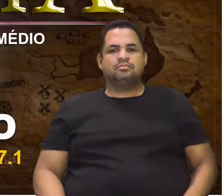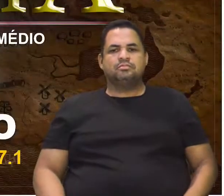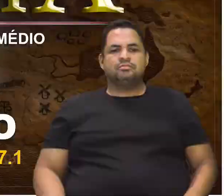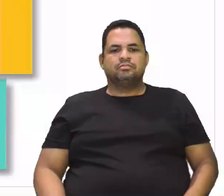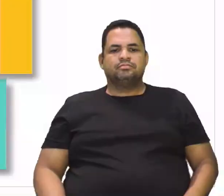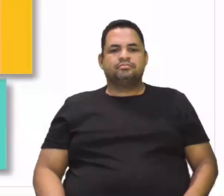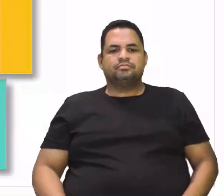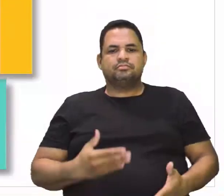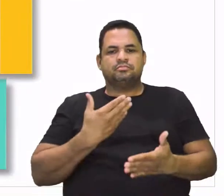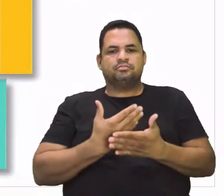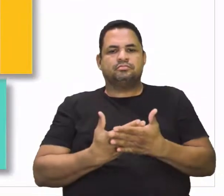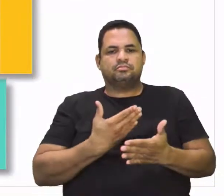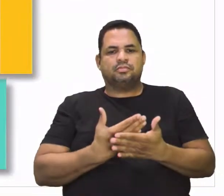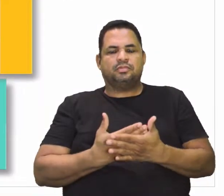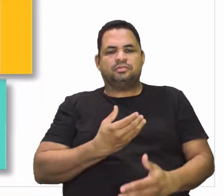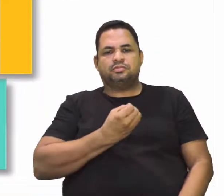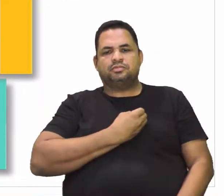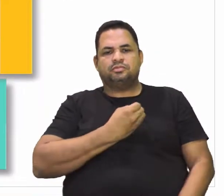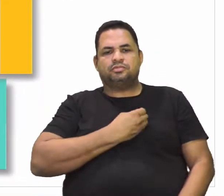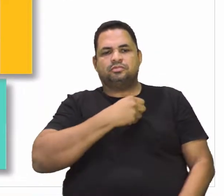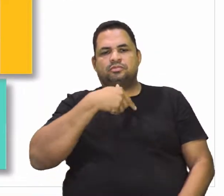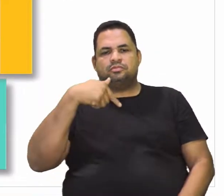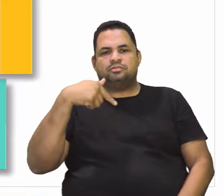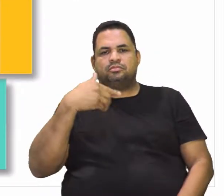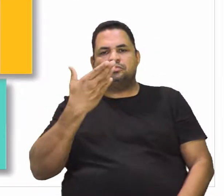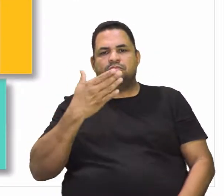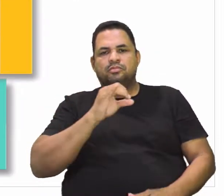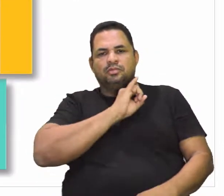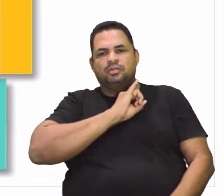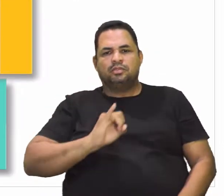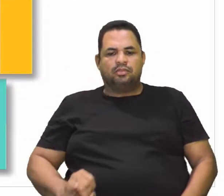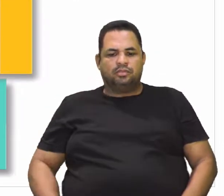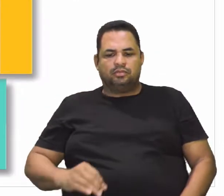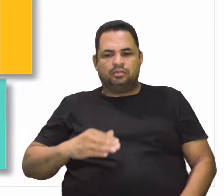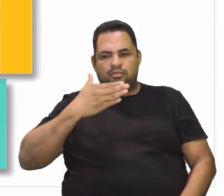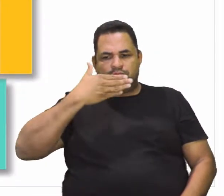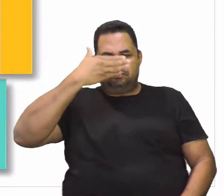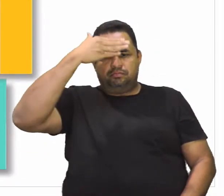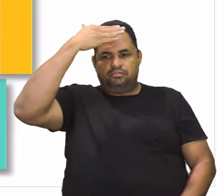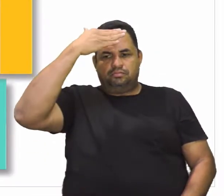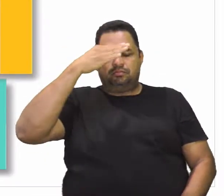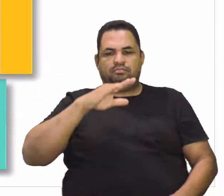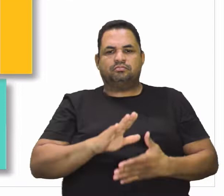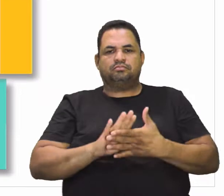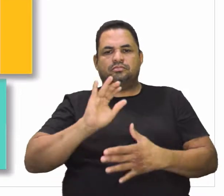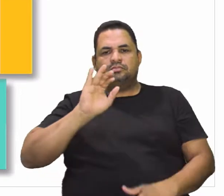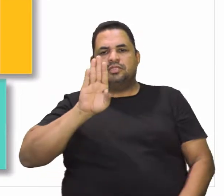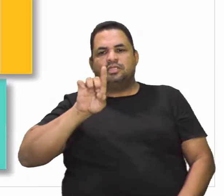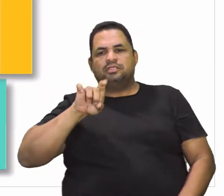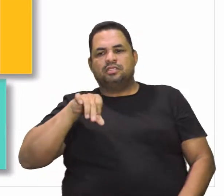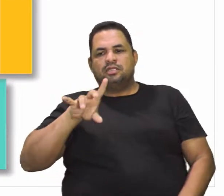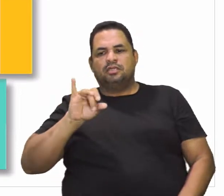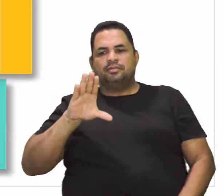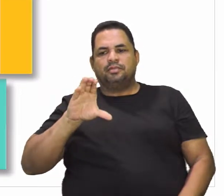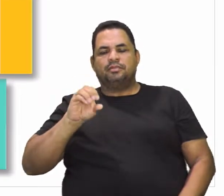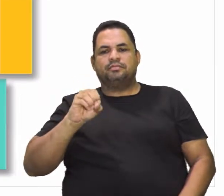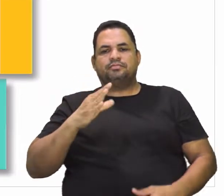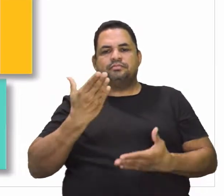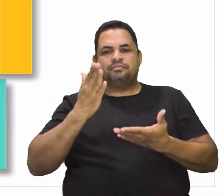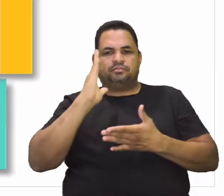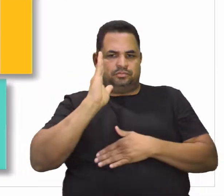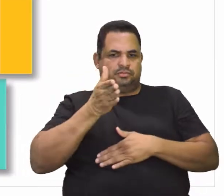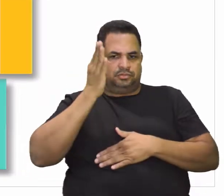número 17, que iremos falar justamente sobre o Império Islâmico. E aí, aluno, você sabia dessa